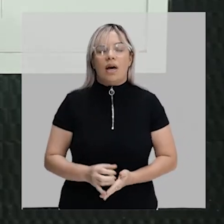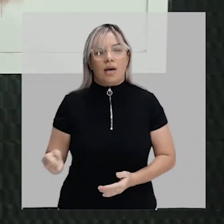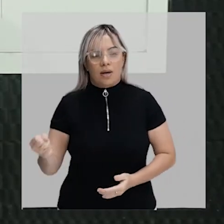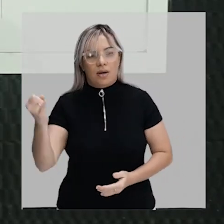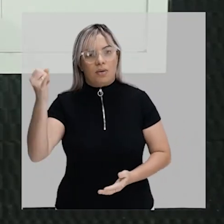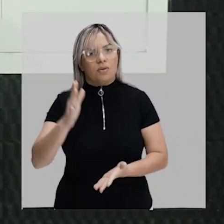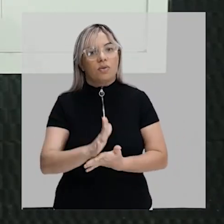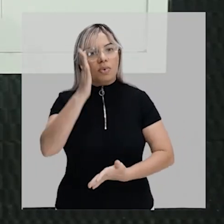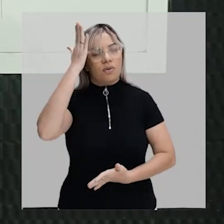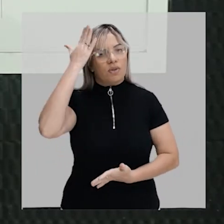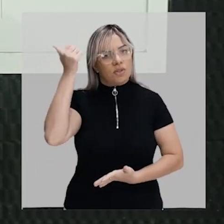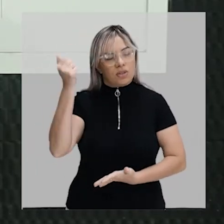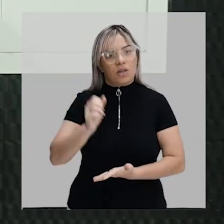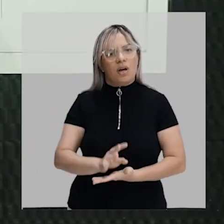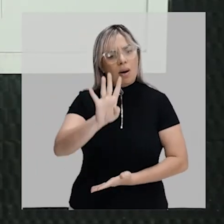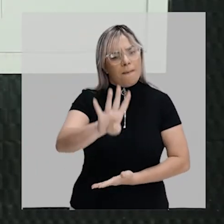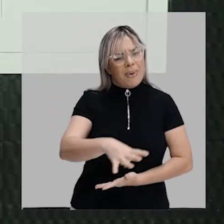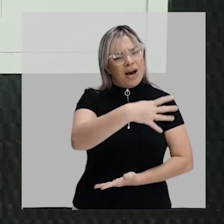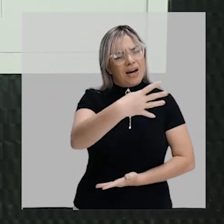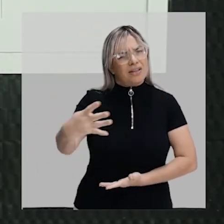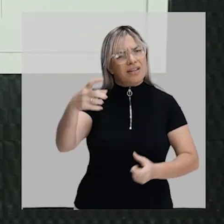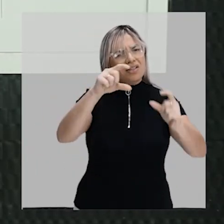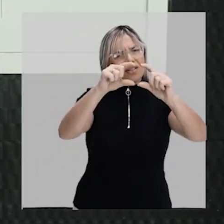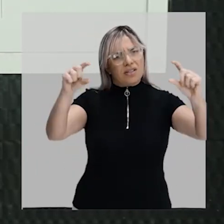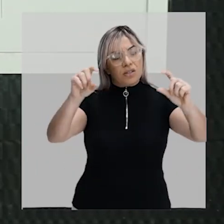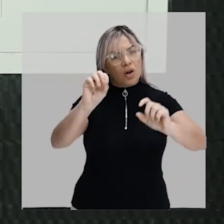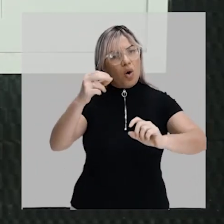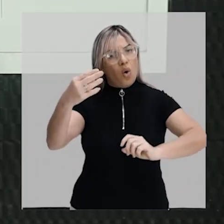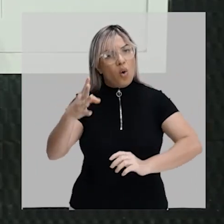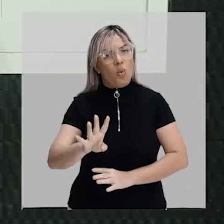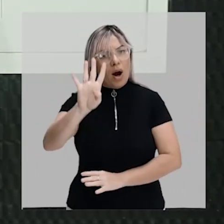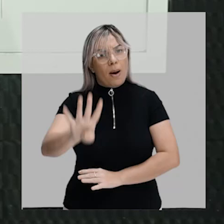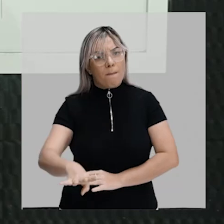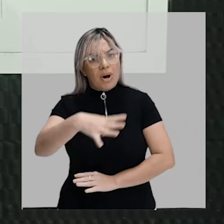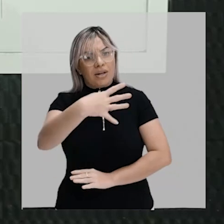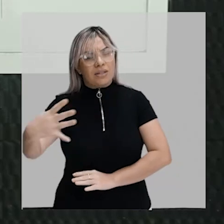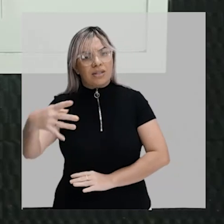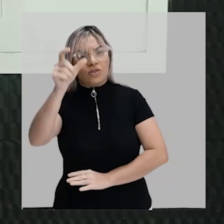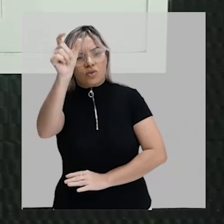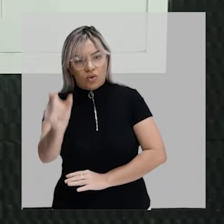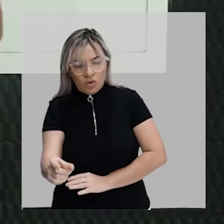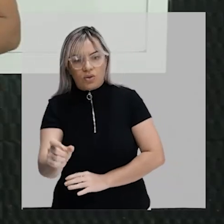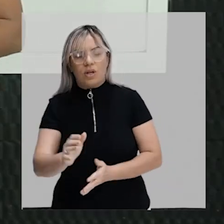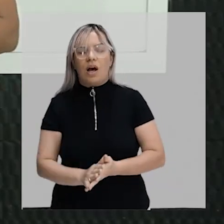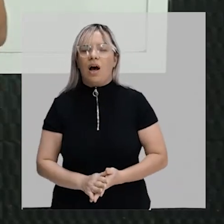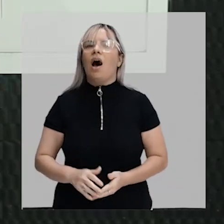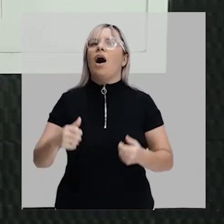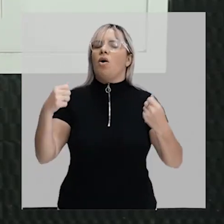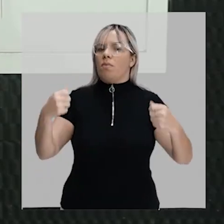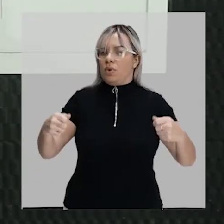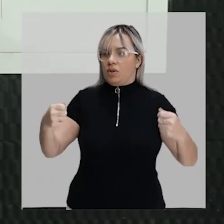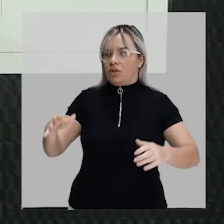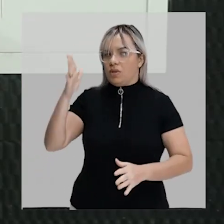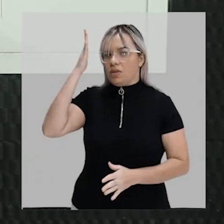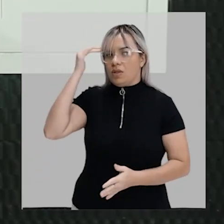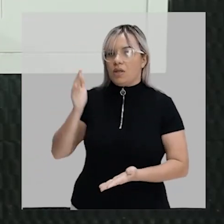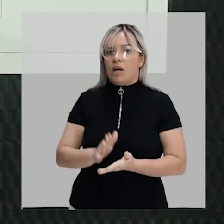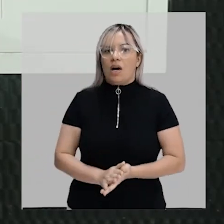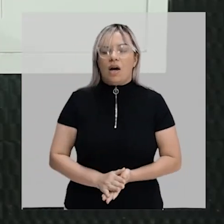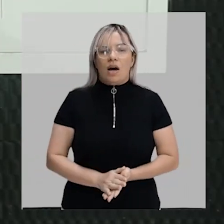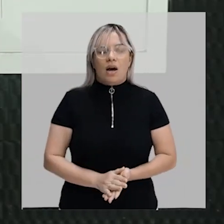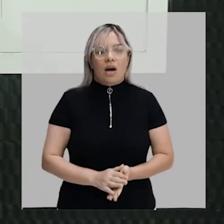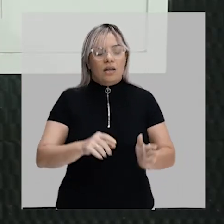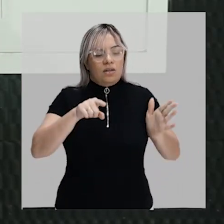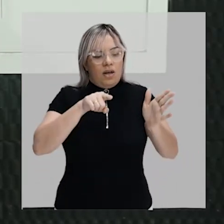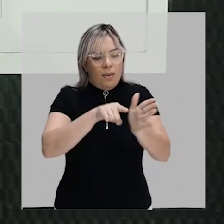a matriz coluna então aluno ele tem que saber o que se trata né às vezes não fala no enunciado da questão o conceito da Mata de linha